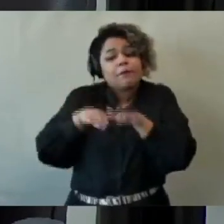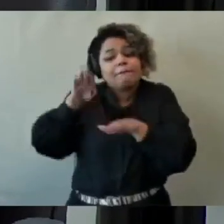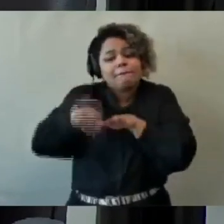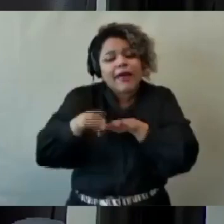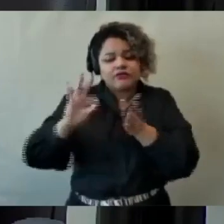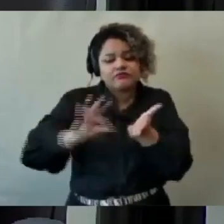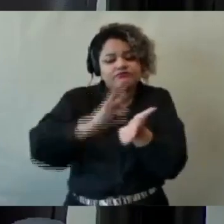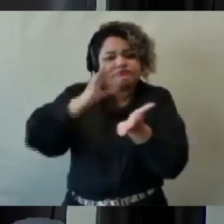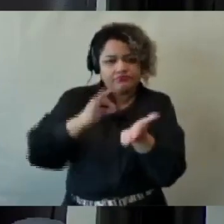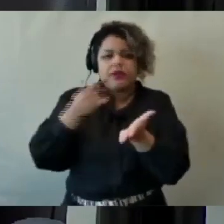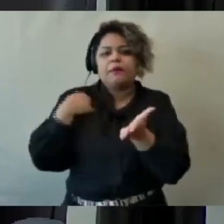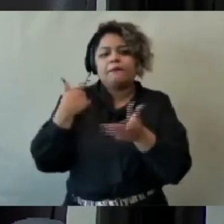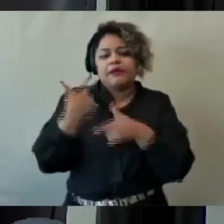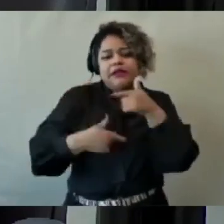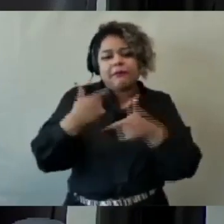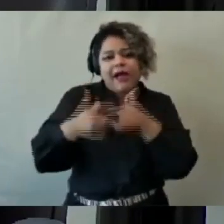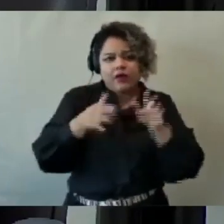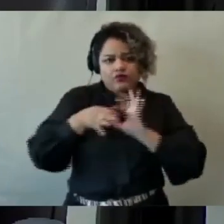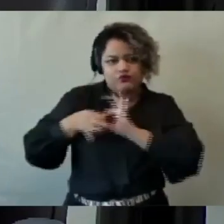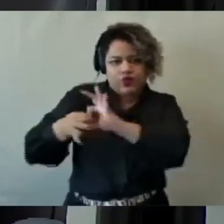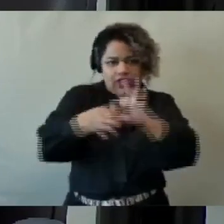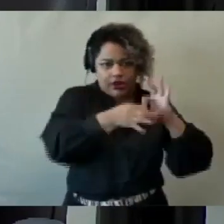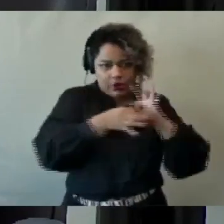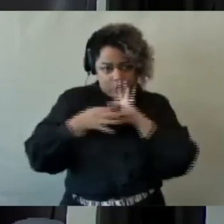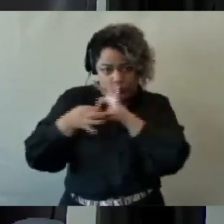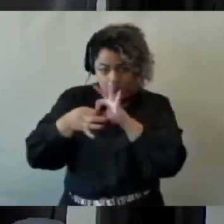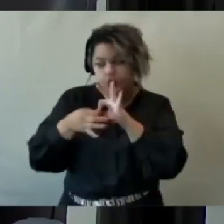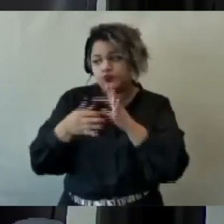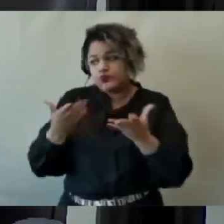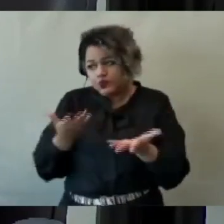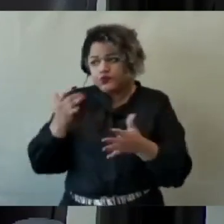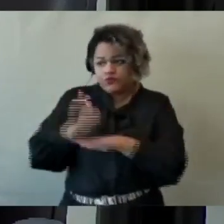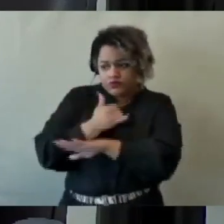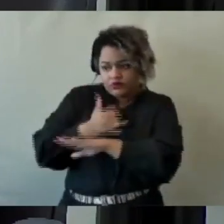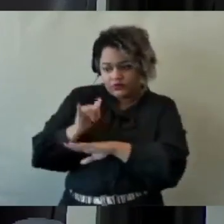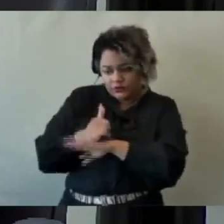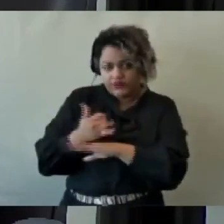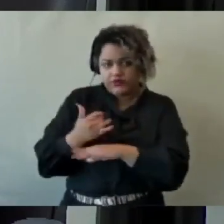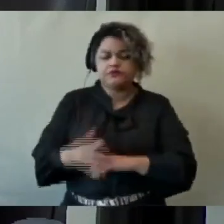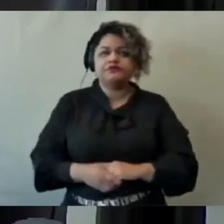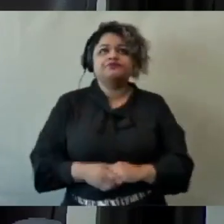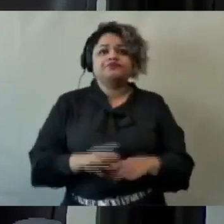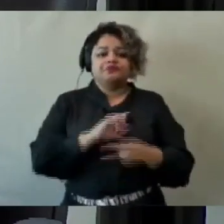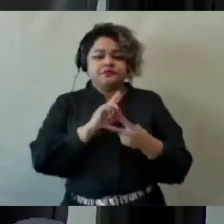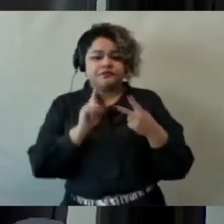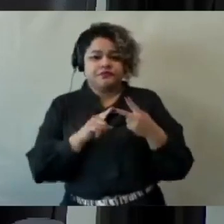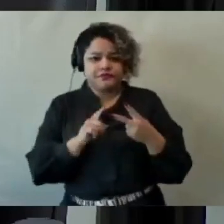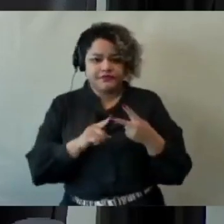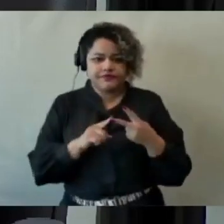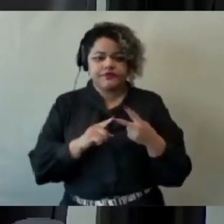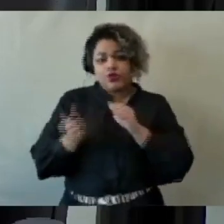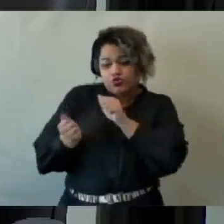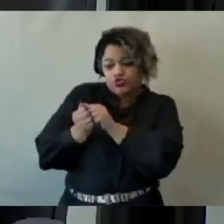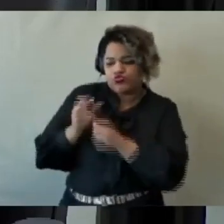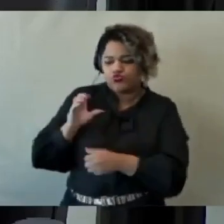de atuação conjunta. Pensei nesse encaminhamento, junto com a Conceição.